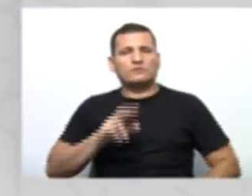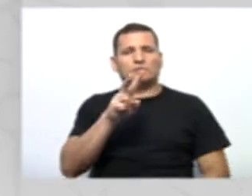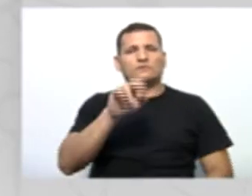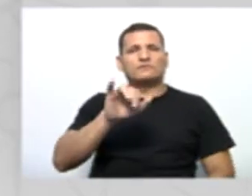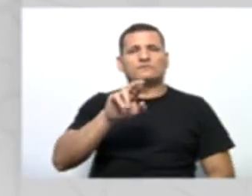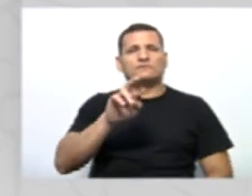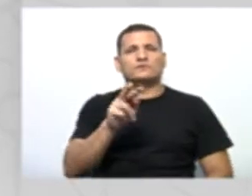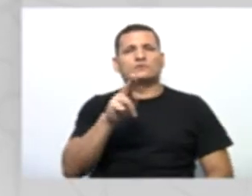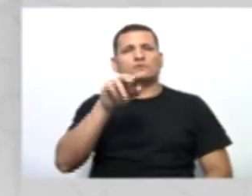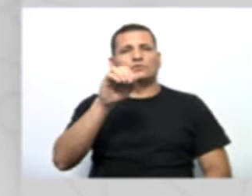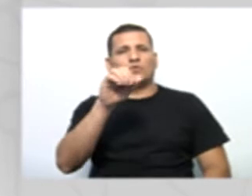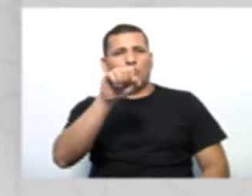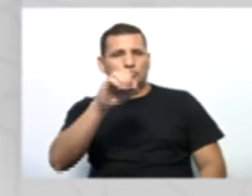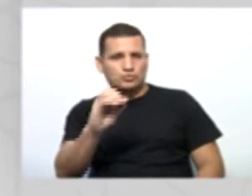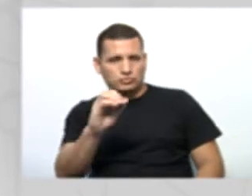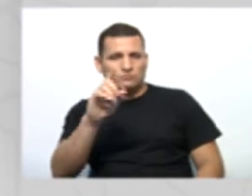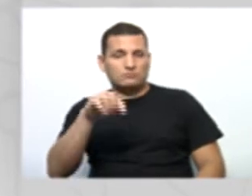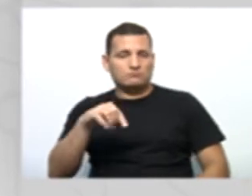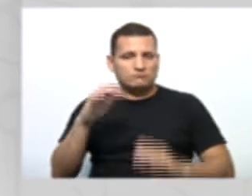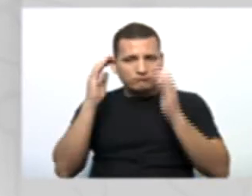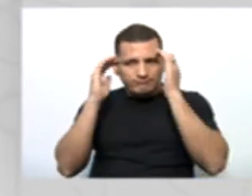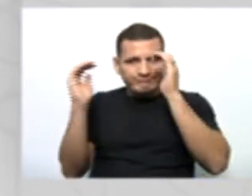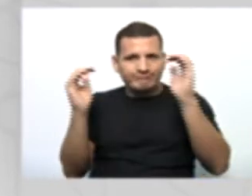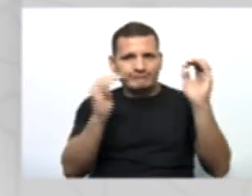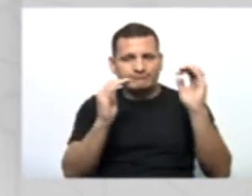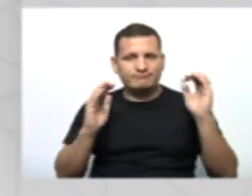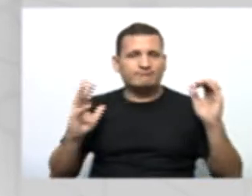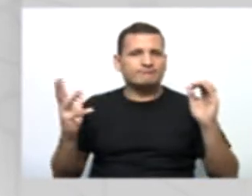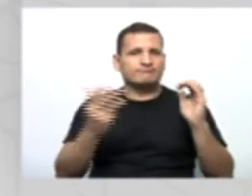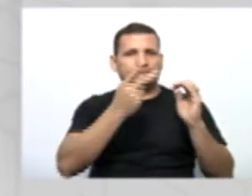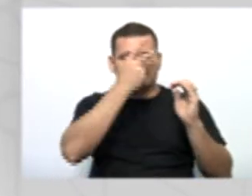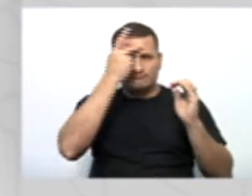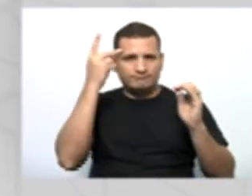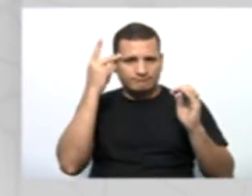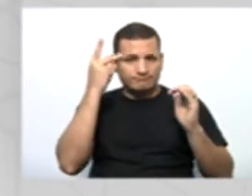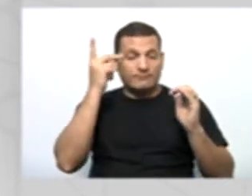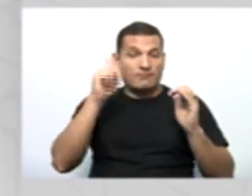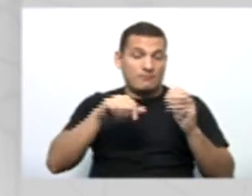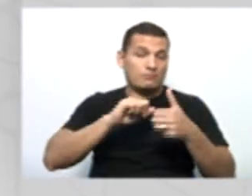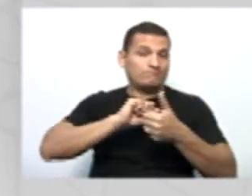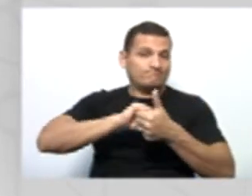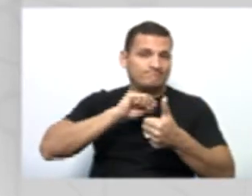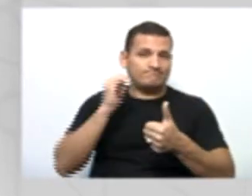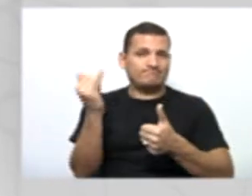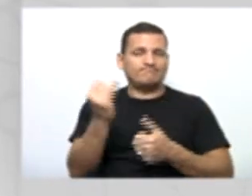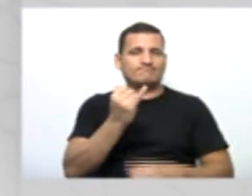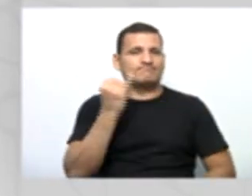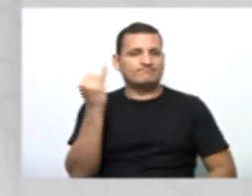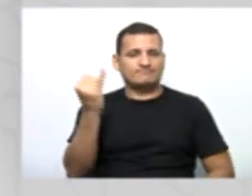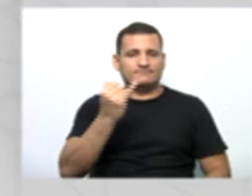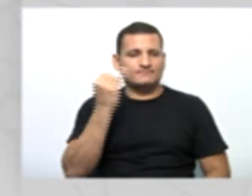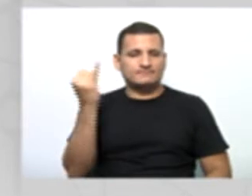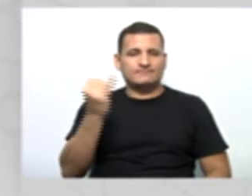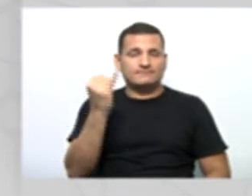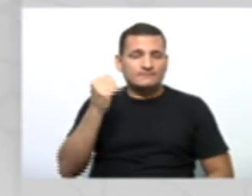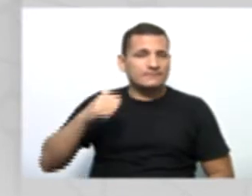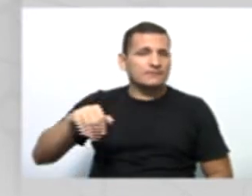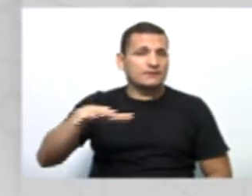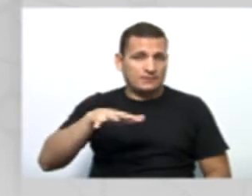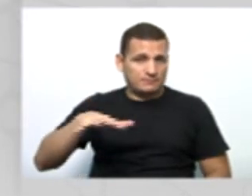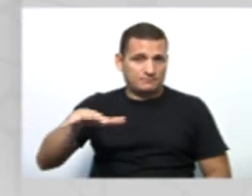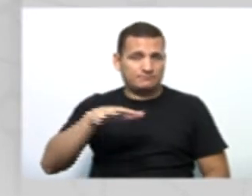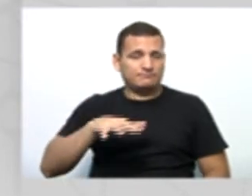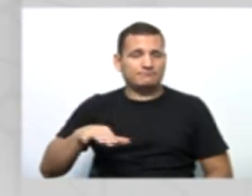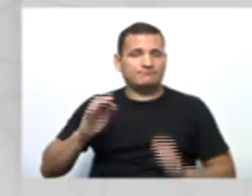quê? Respeitar todos os seres, por exemplo, é uma qualidade fundamental no campo da